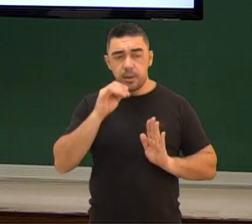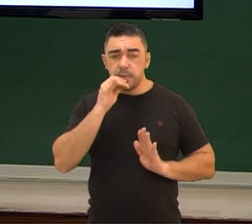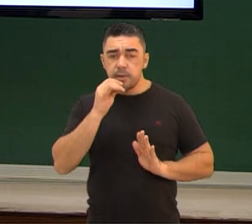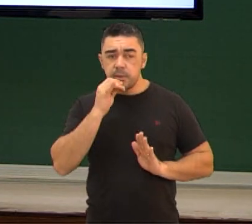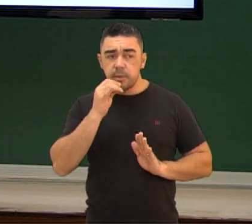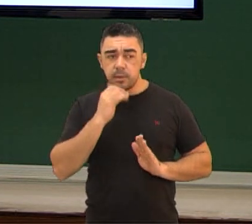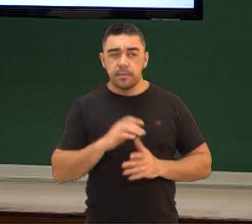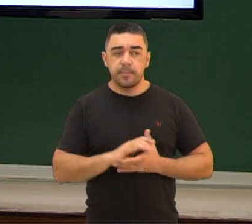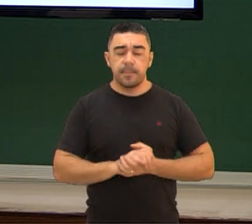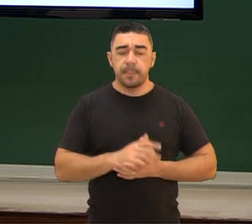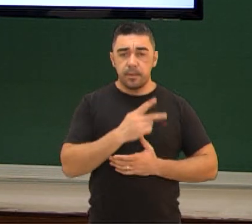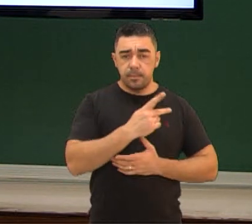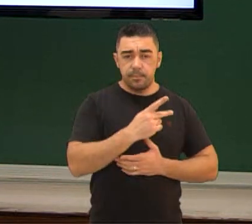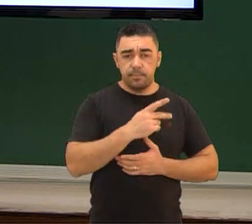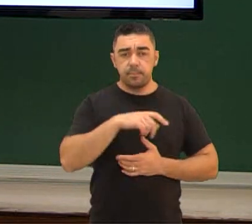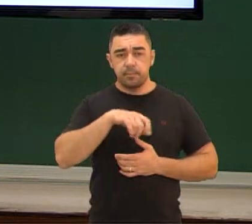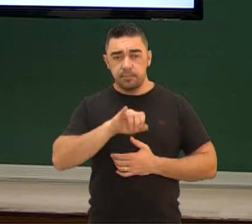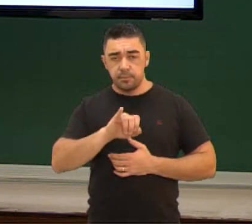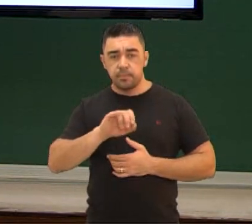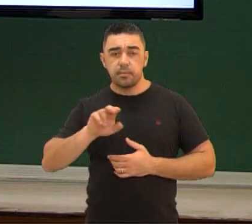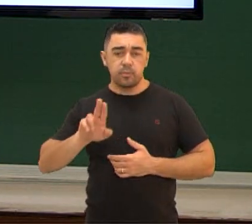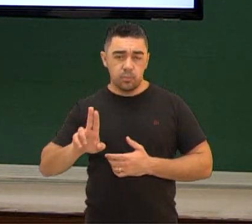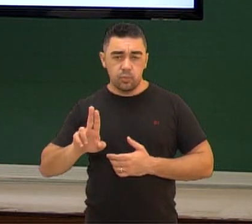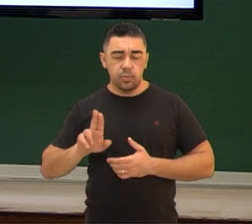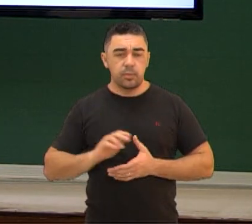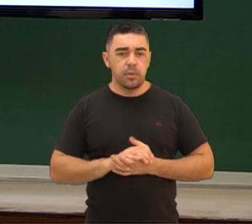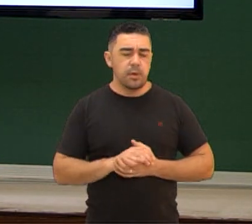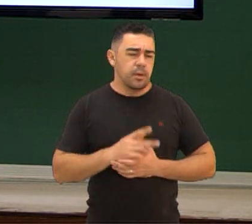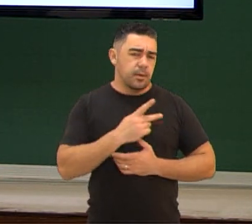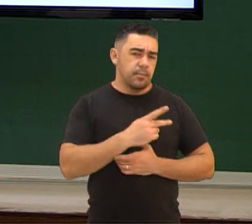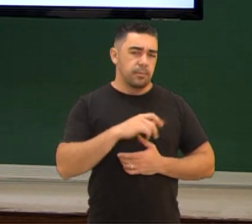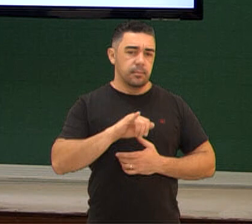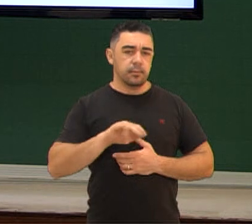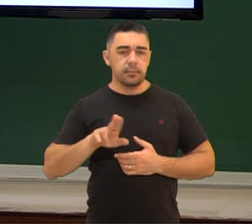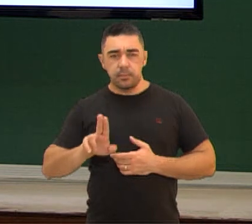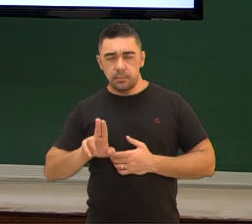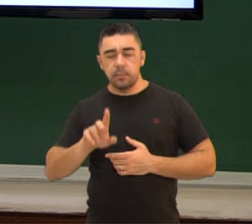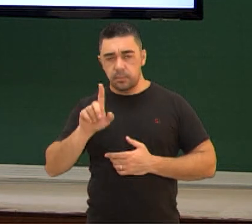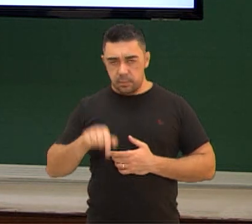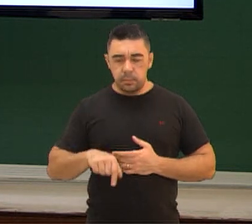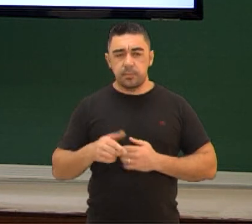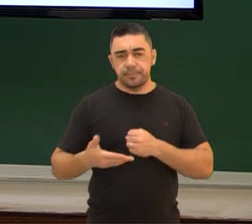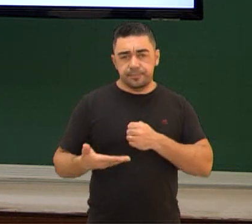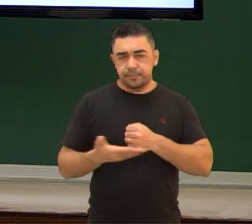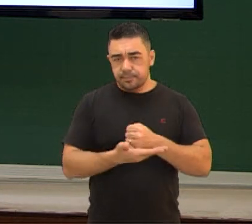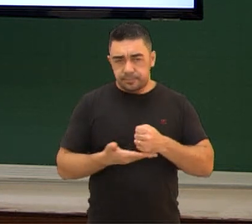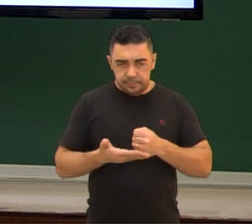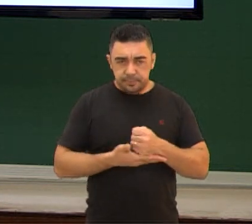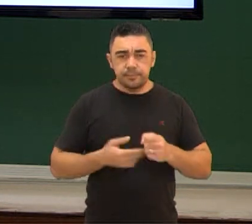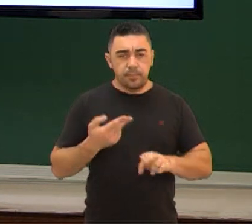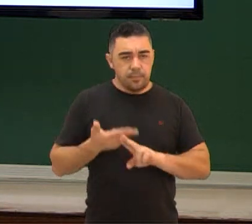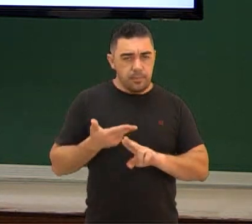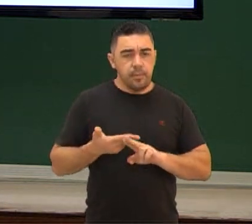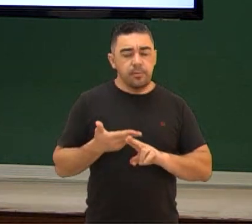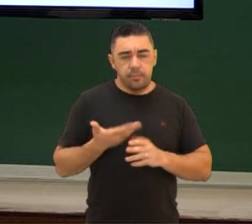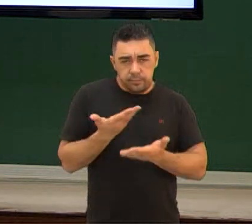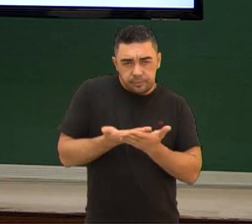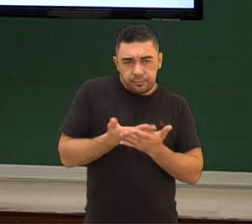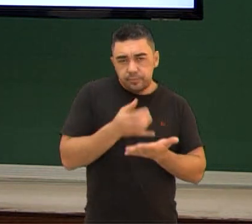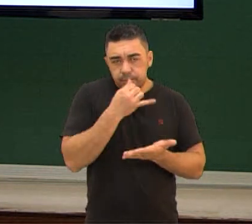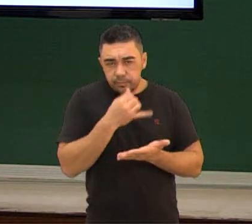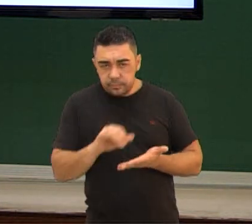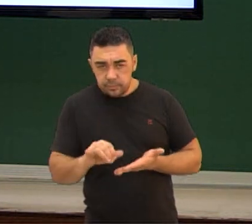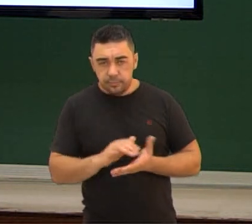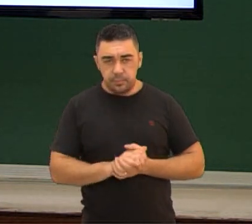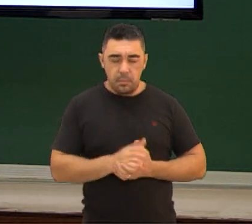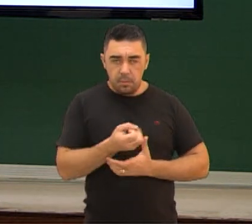no fundo π. Então lembre-se, π é um dos fundamentos aí para a gente usar a eletrodinâmica. Potência